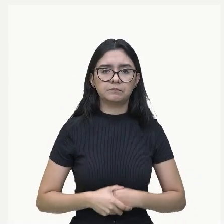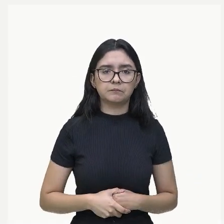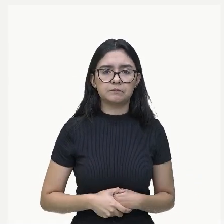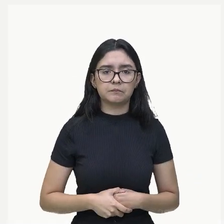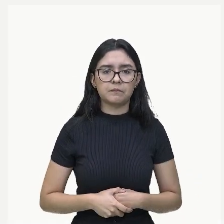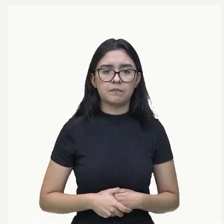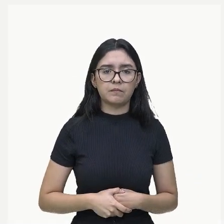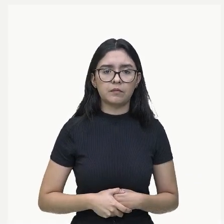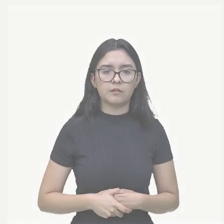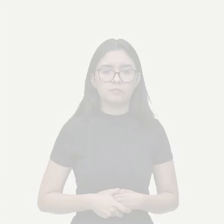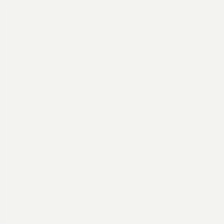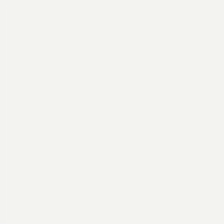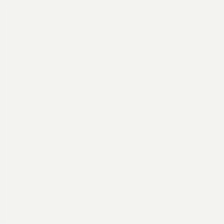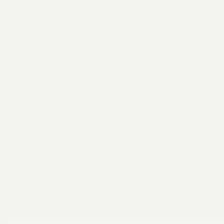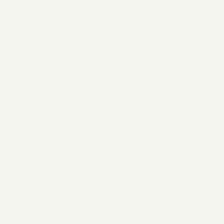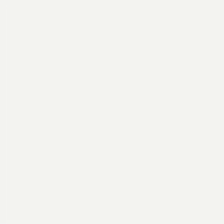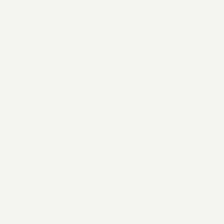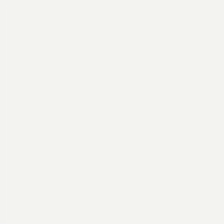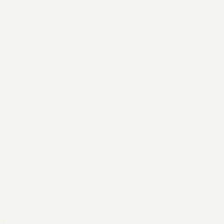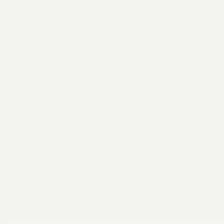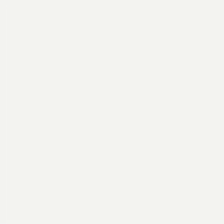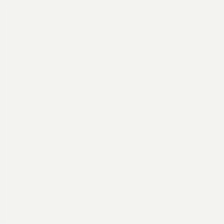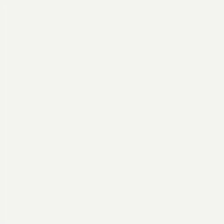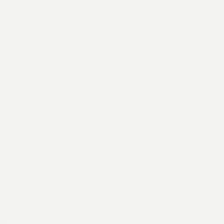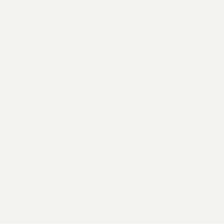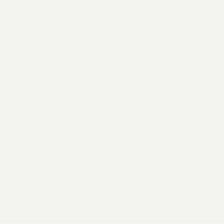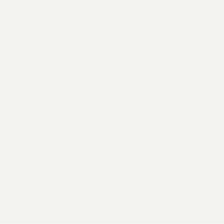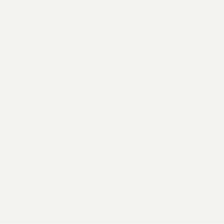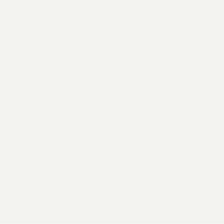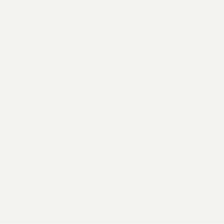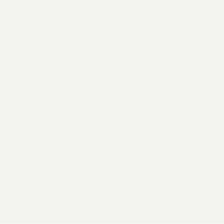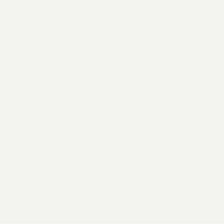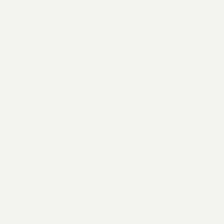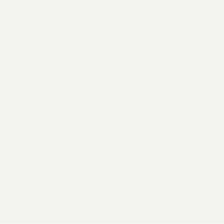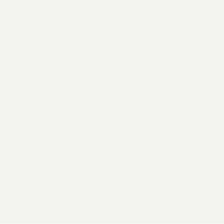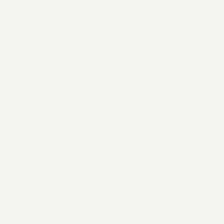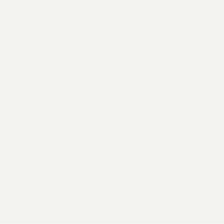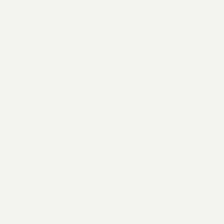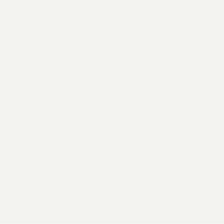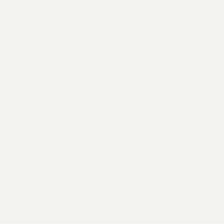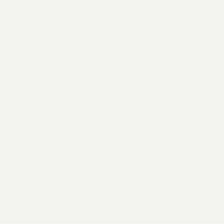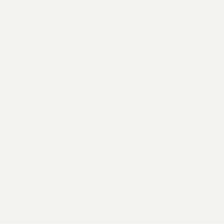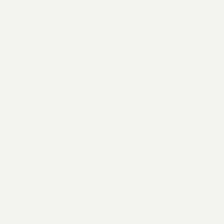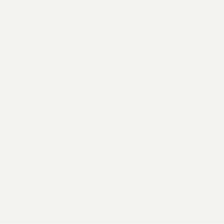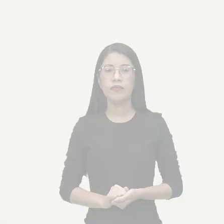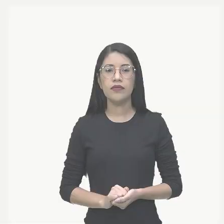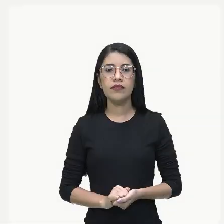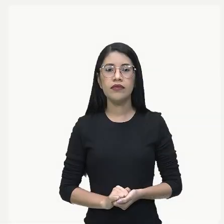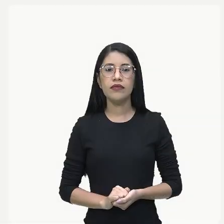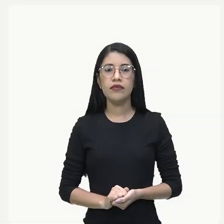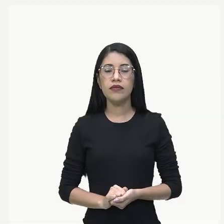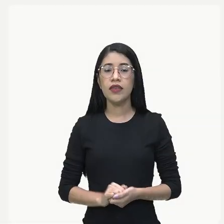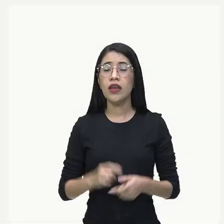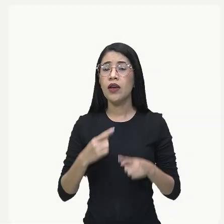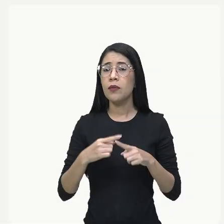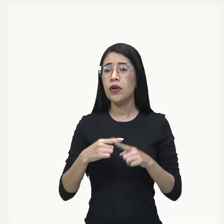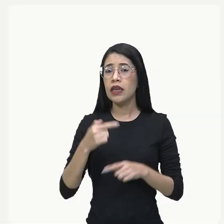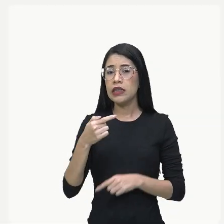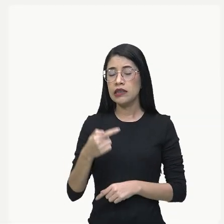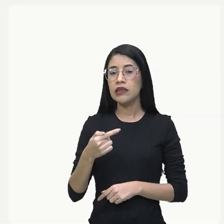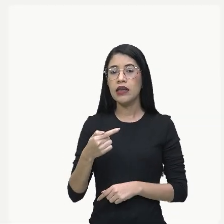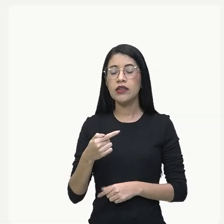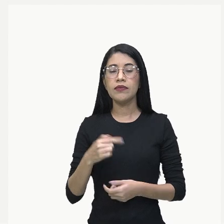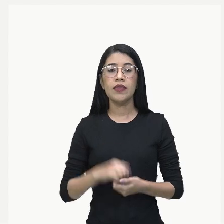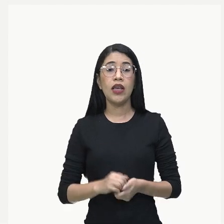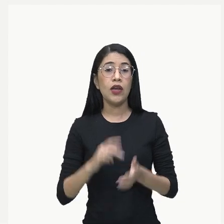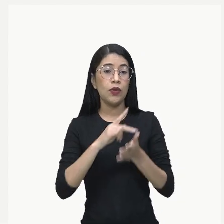Então, né, poema das 7 faces. Primeira coisa, 7. Por que 7? Neste poema